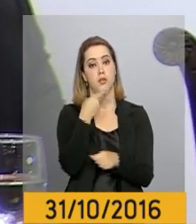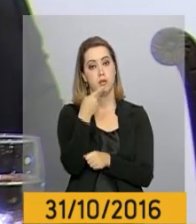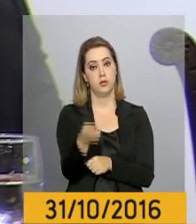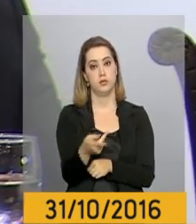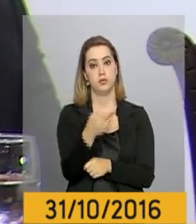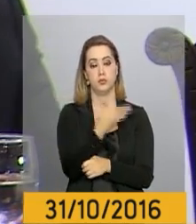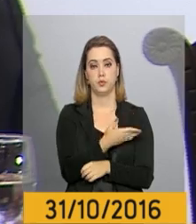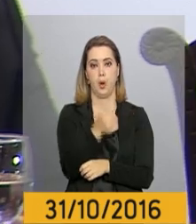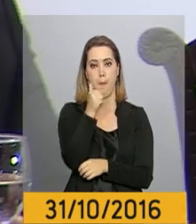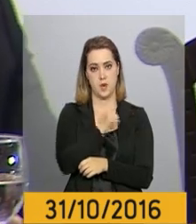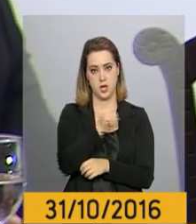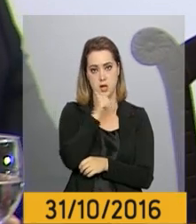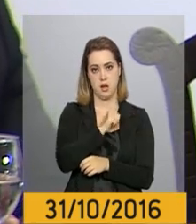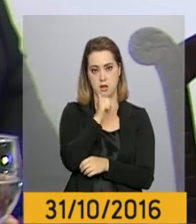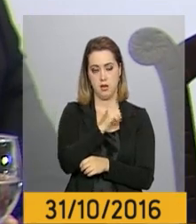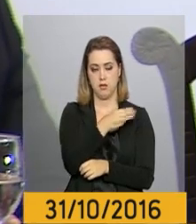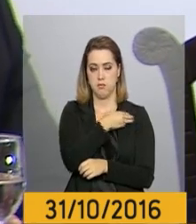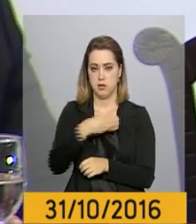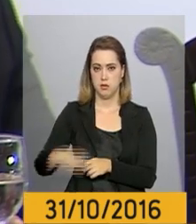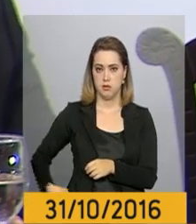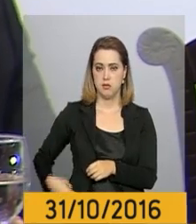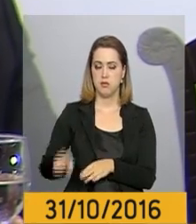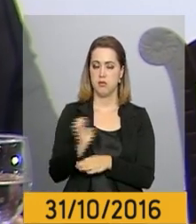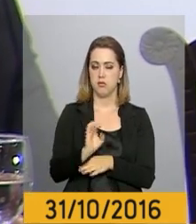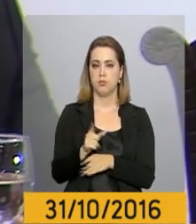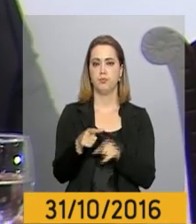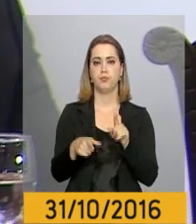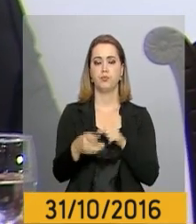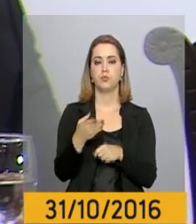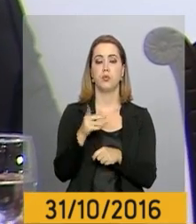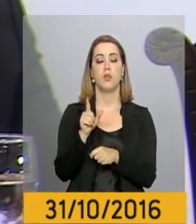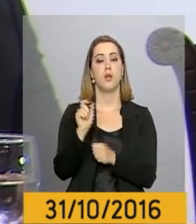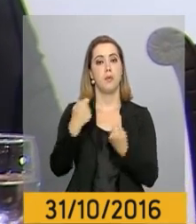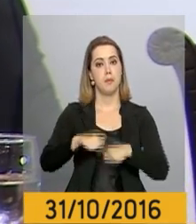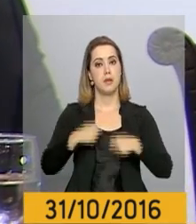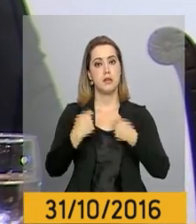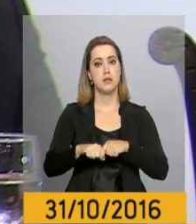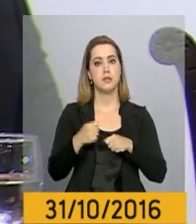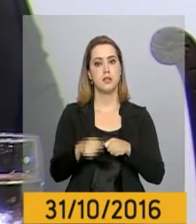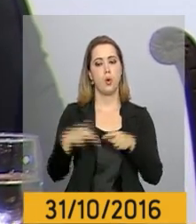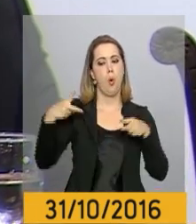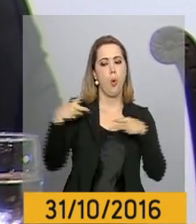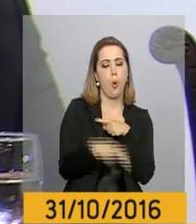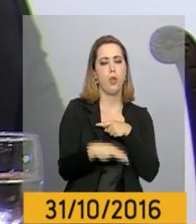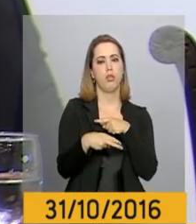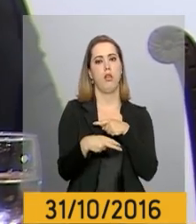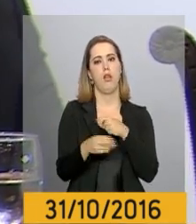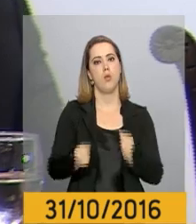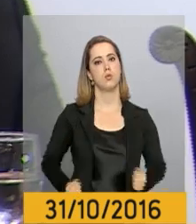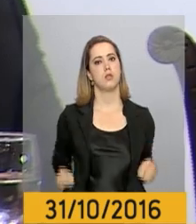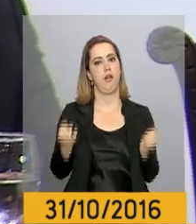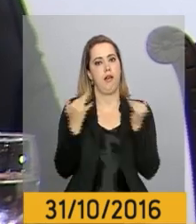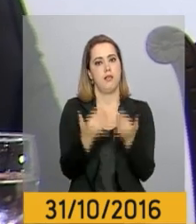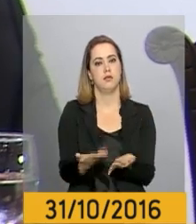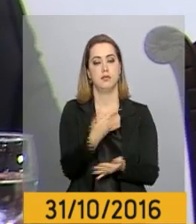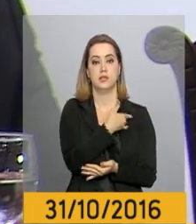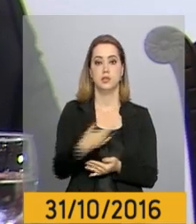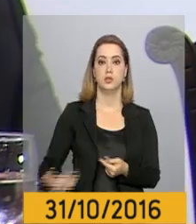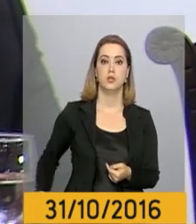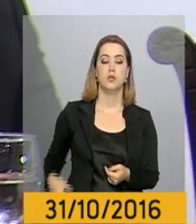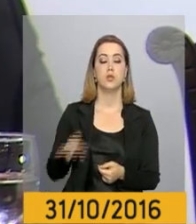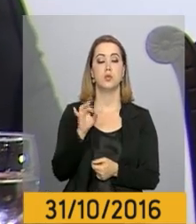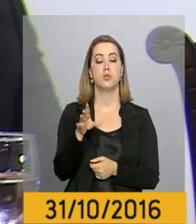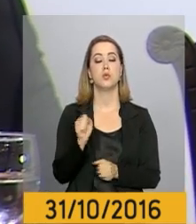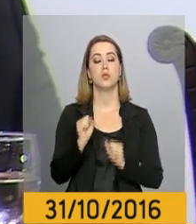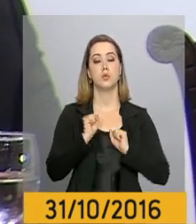dizia ela né como nós estamos fazendo no Brasil dizer ela é preciso muitas vezes conter a despesa pública Porque você só pode